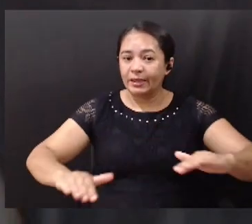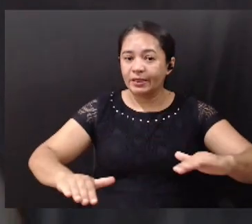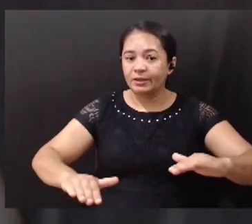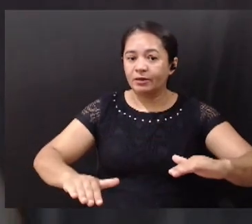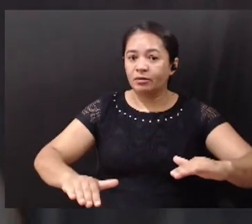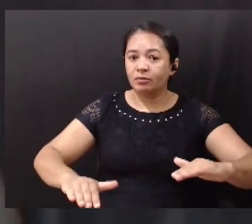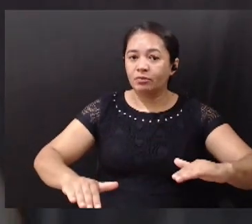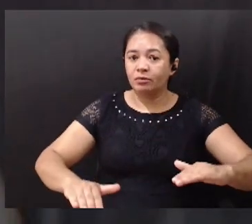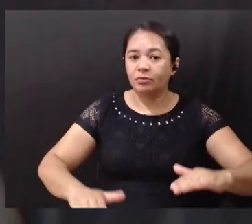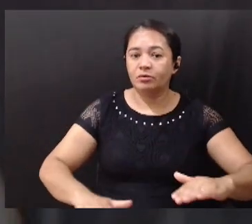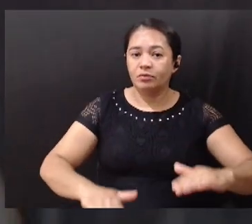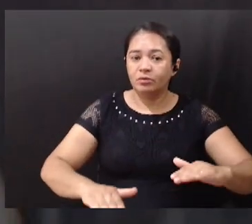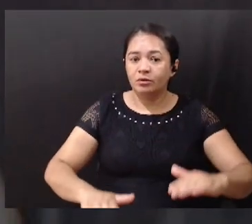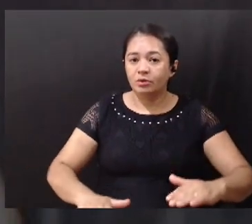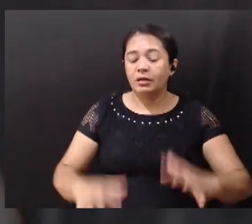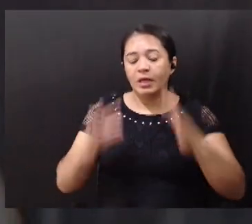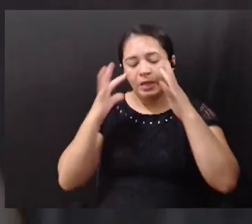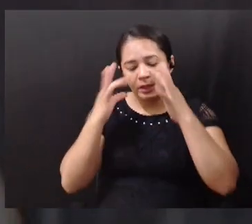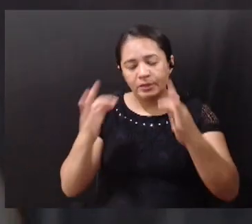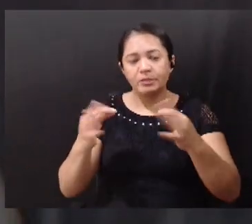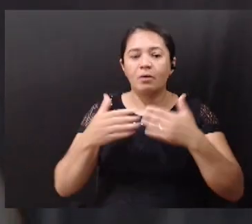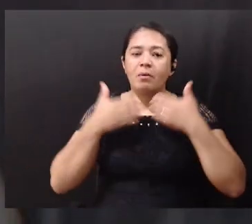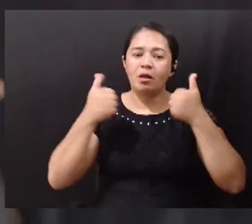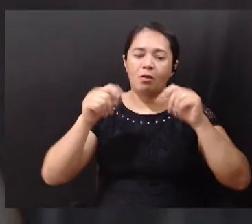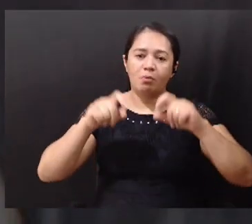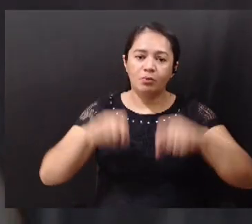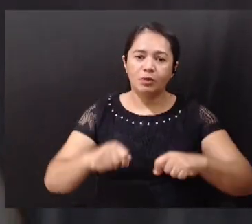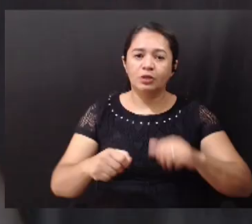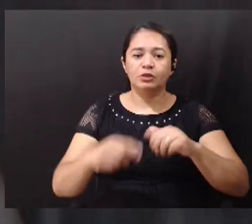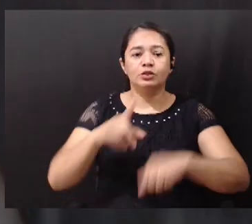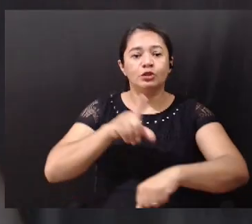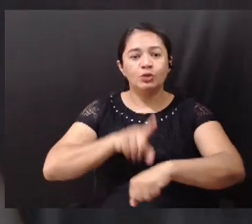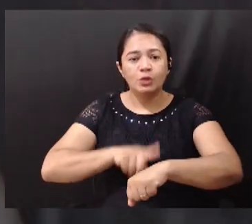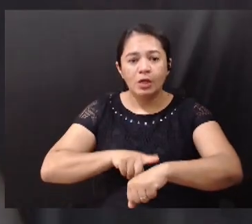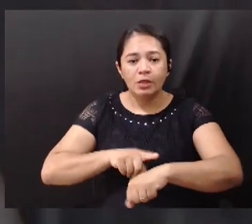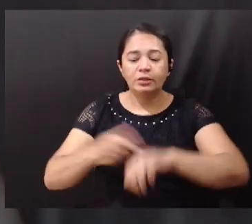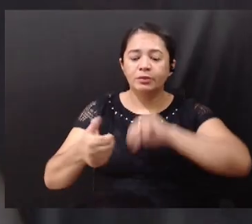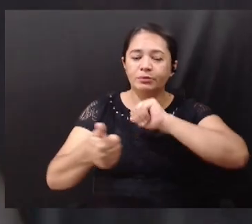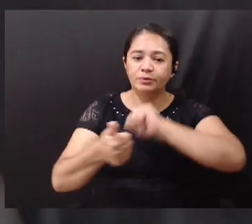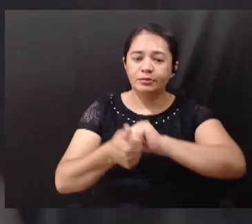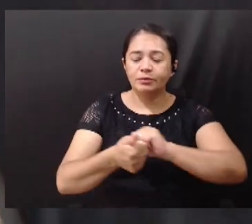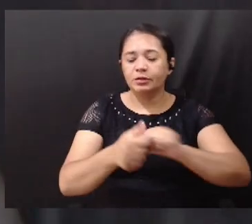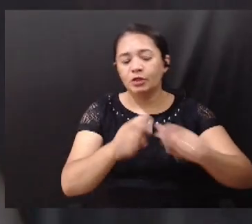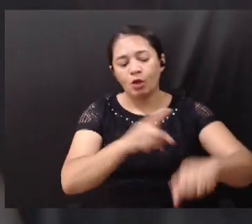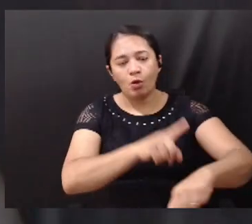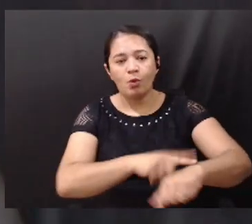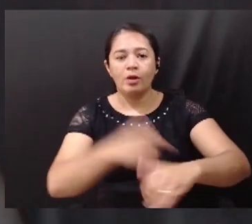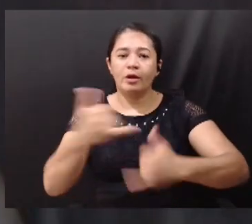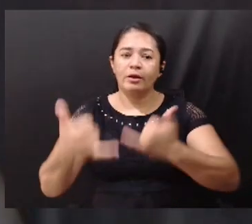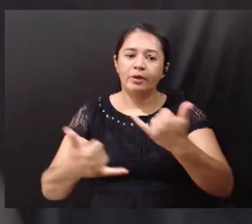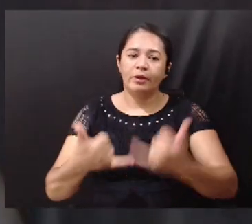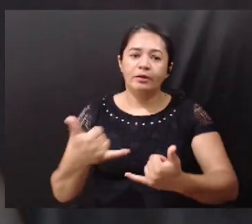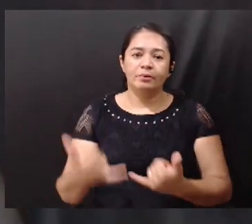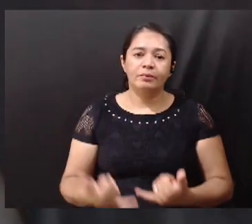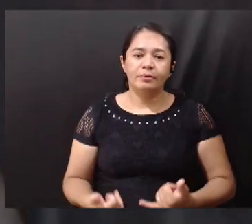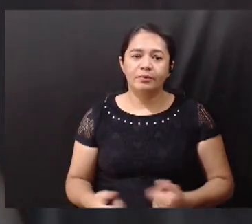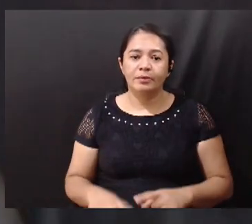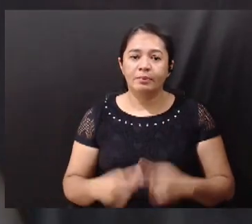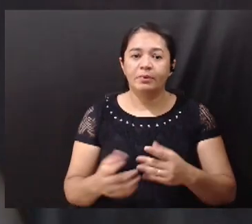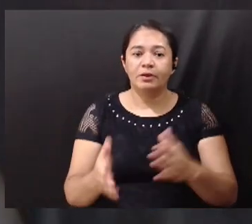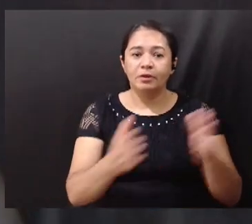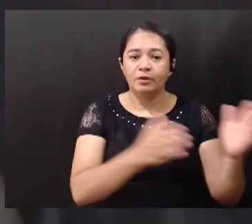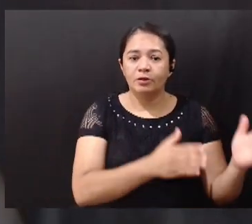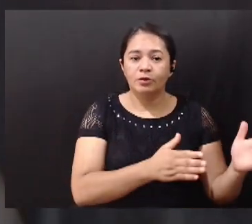a maior atenção possível, com tempo de qualidade, espaço para o brincar, né, mas do outro lado a gente também tem essa